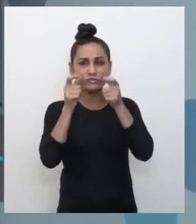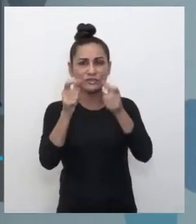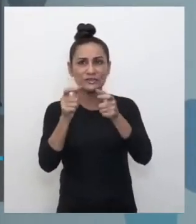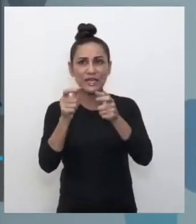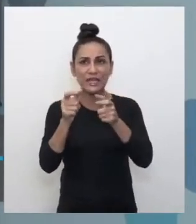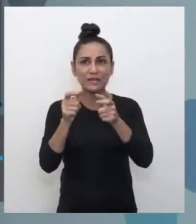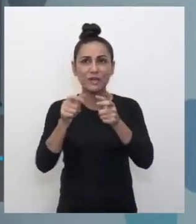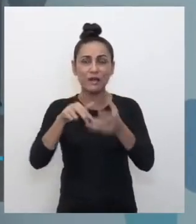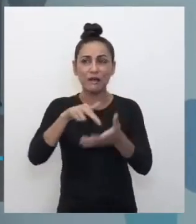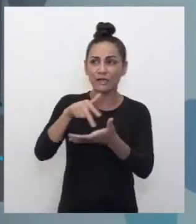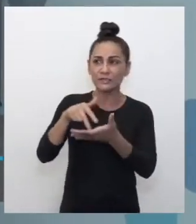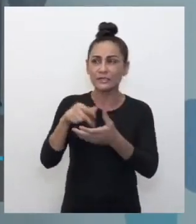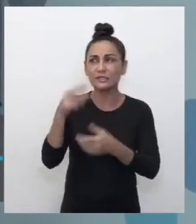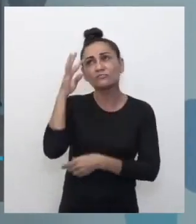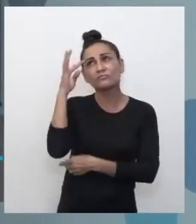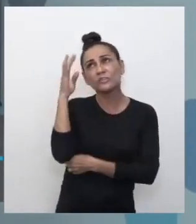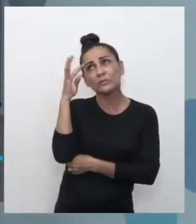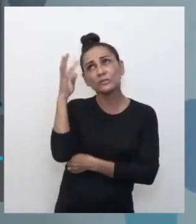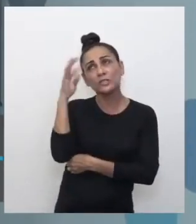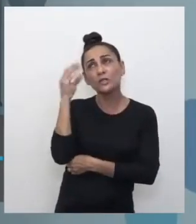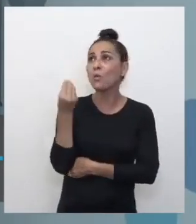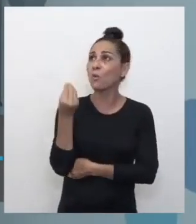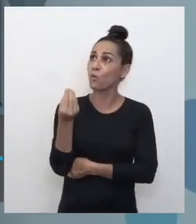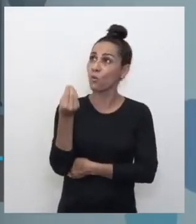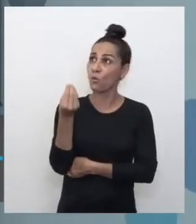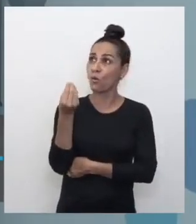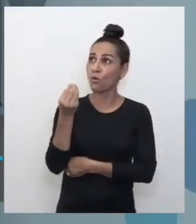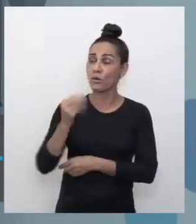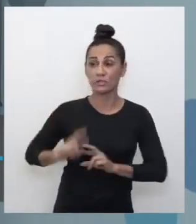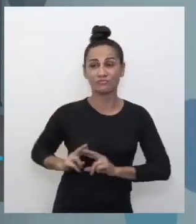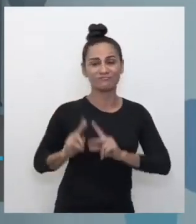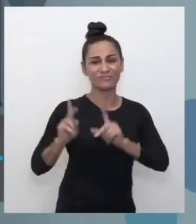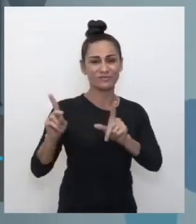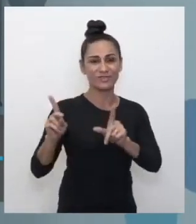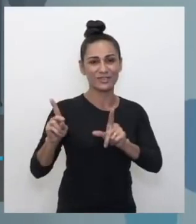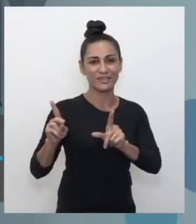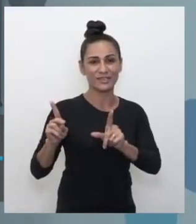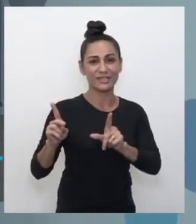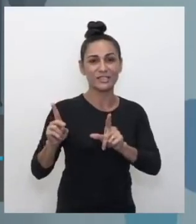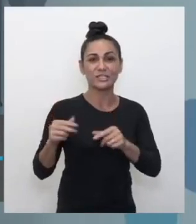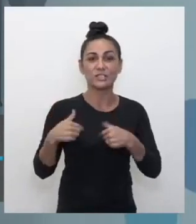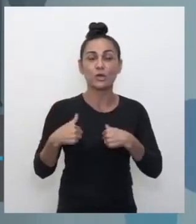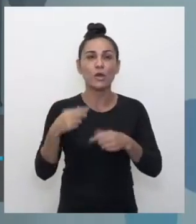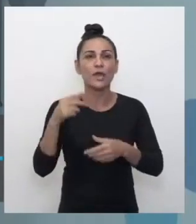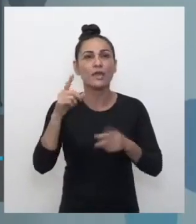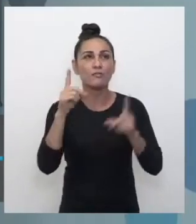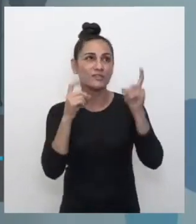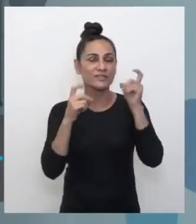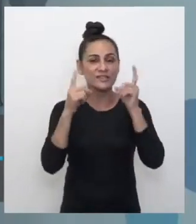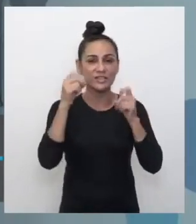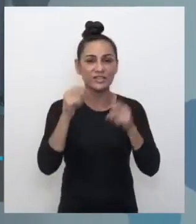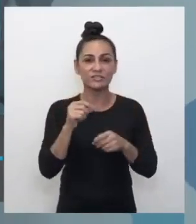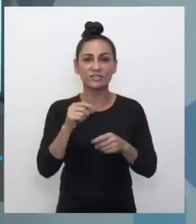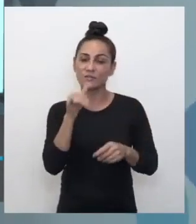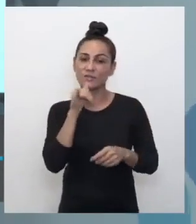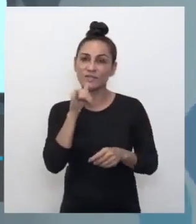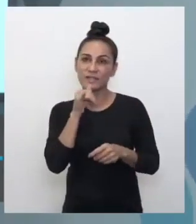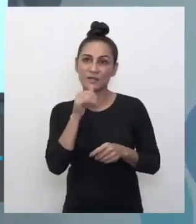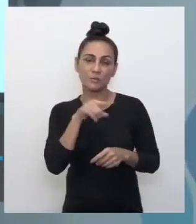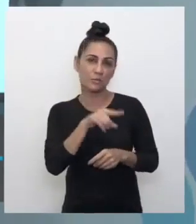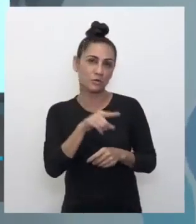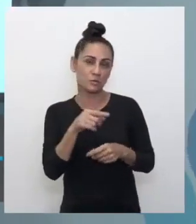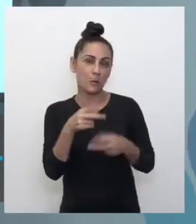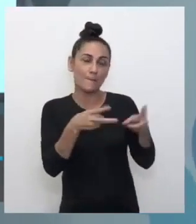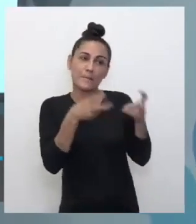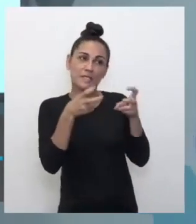você pense exatamente dentro daquela forma, padrão, não. Eu vejo esse gesto aqui, por exemplo, eu posso achar que isso